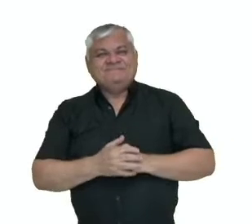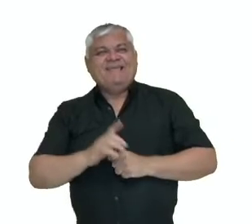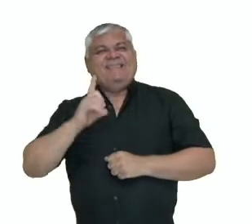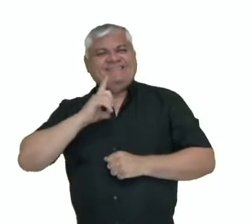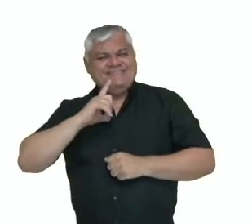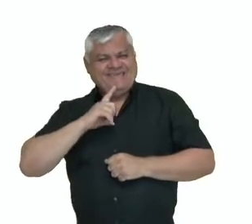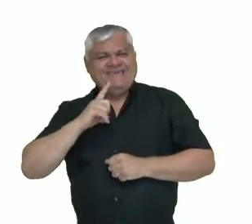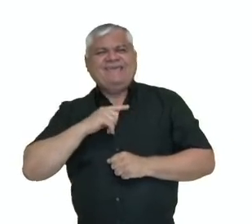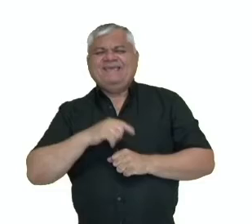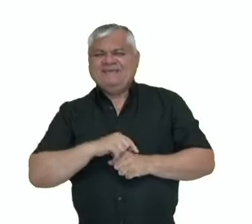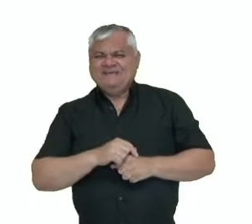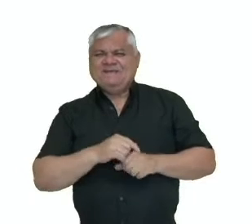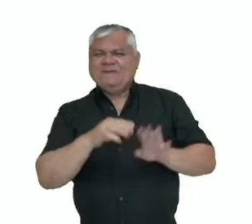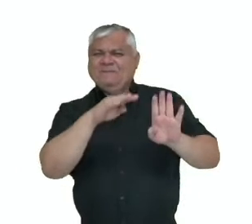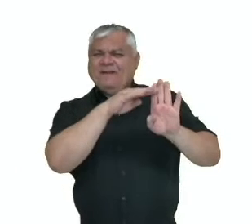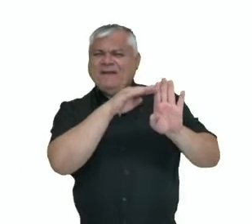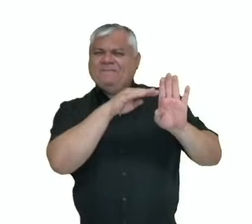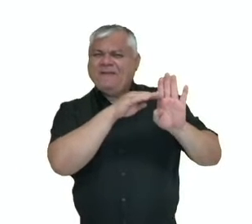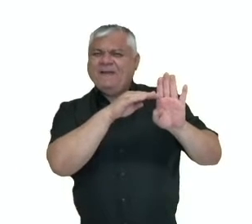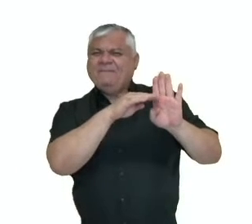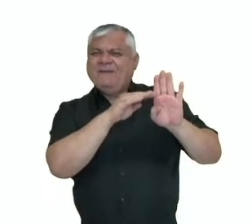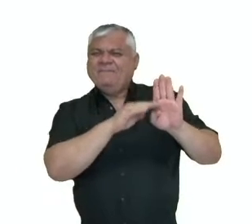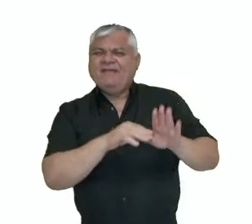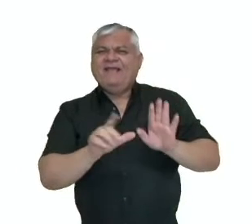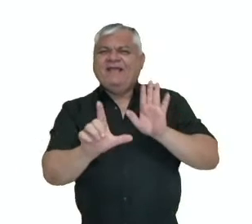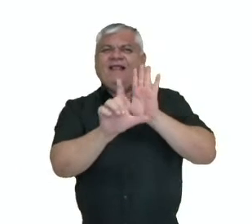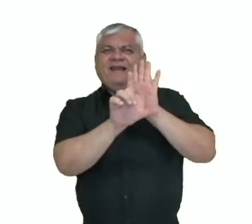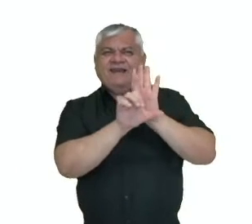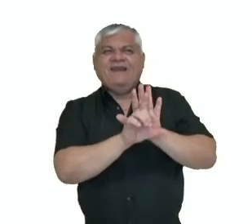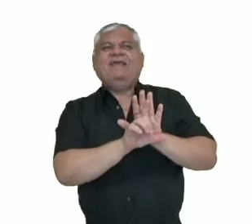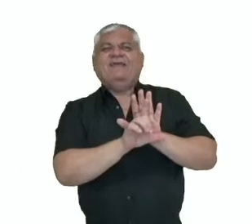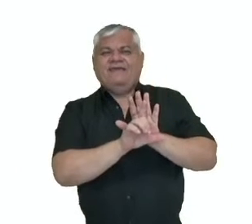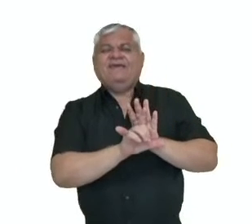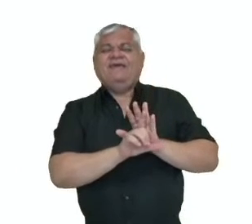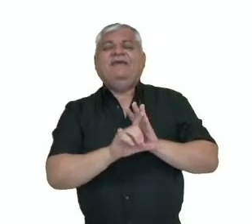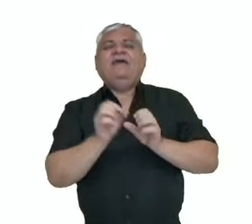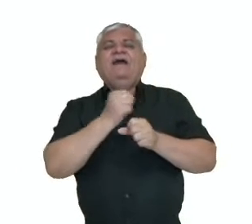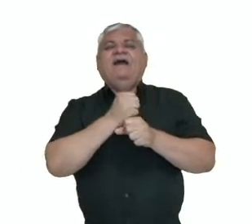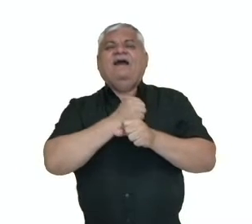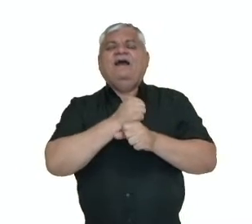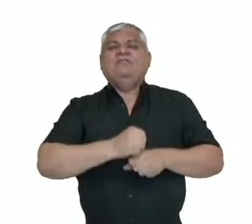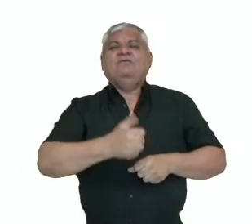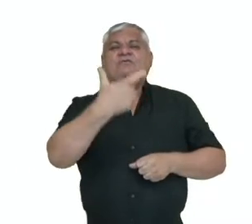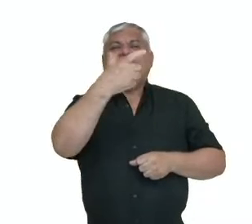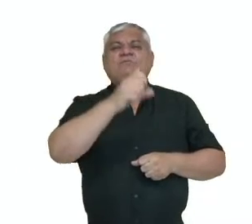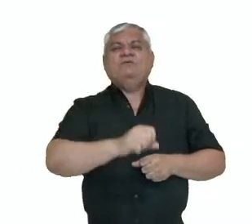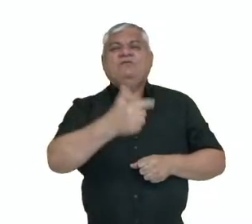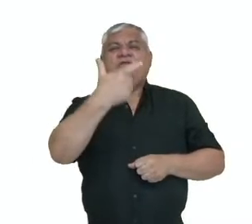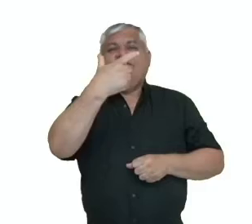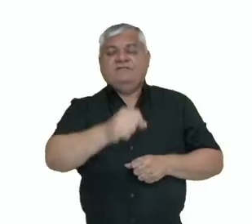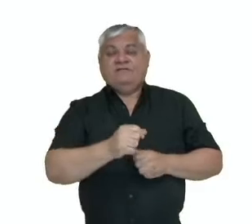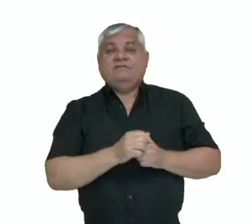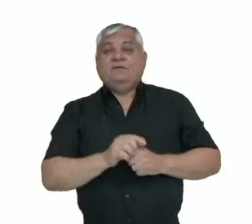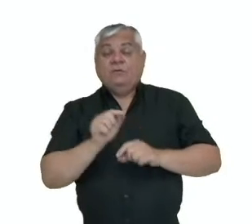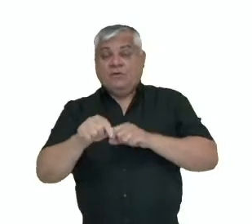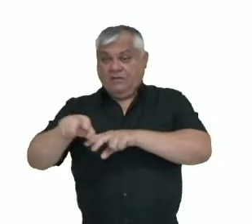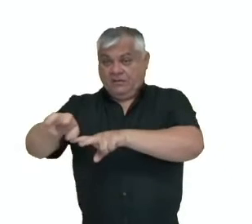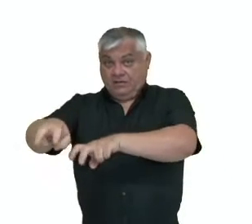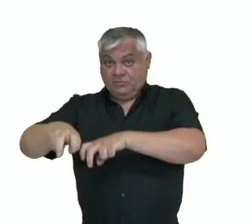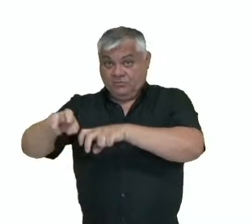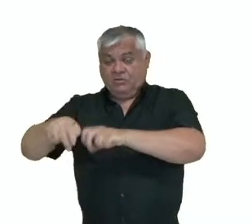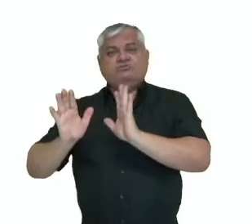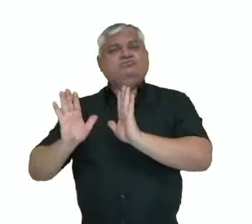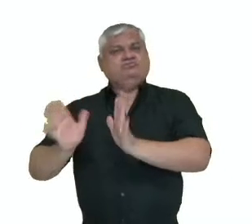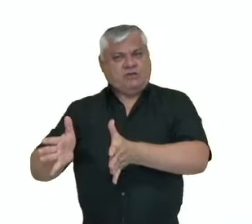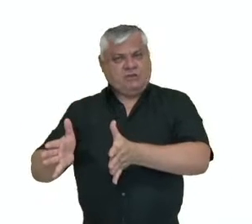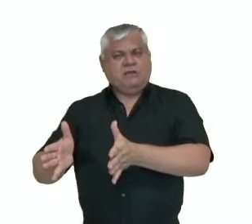lista foi ampliada na lei de 220, na atualização de 2020, que é agropecuário, que a gente já